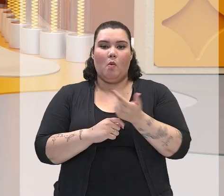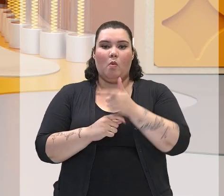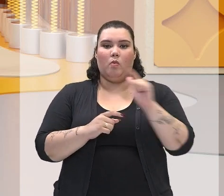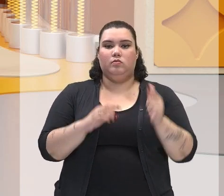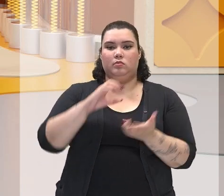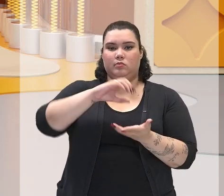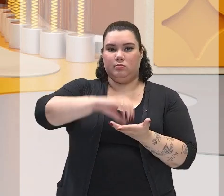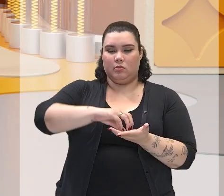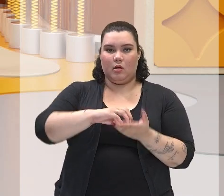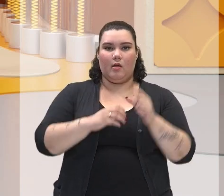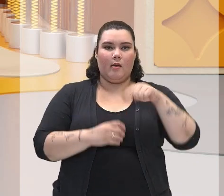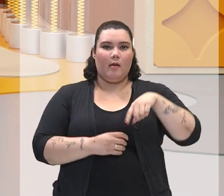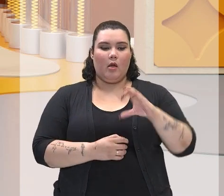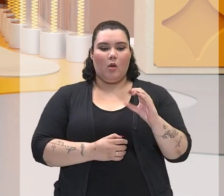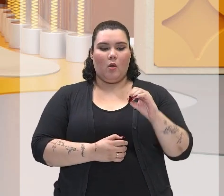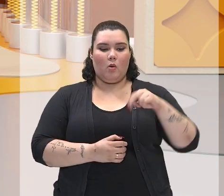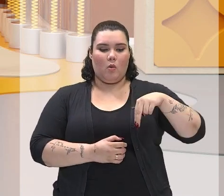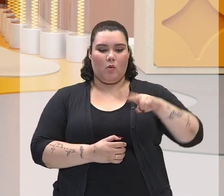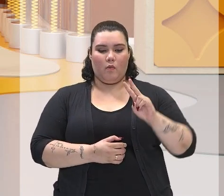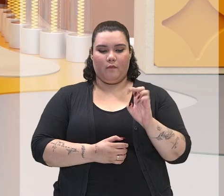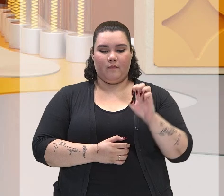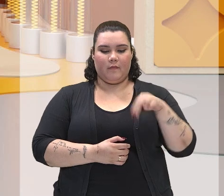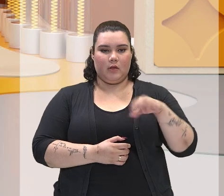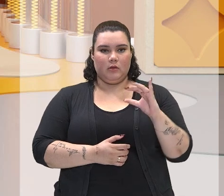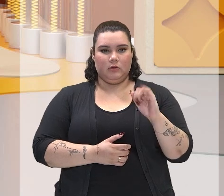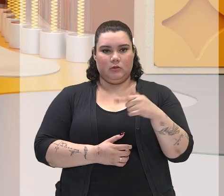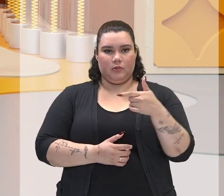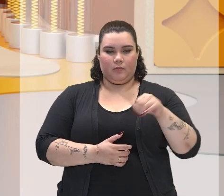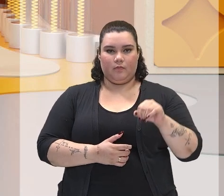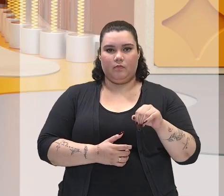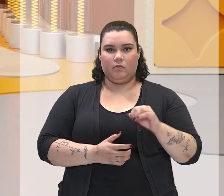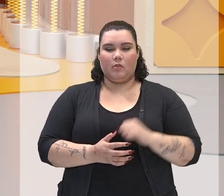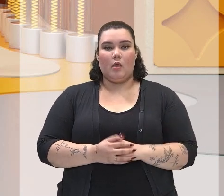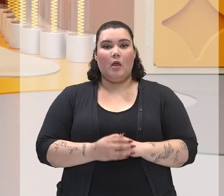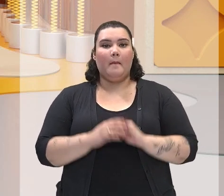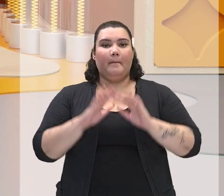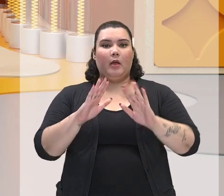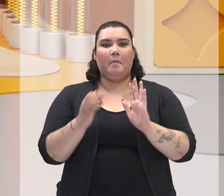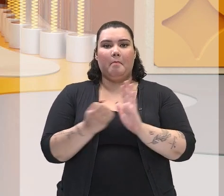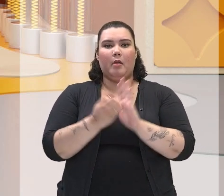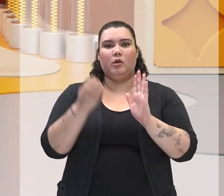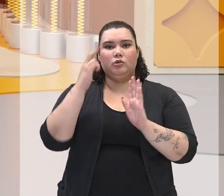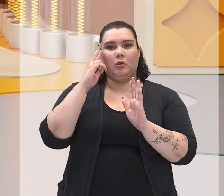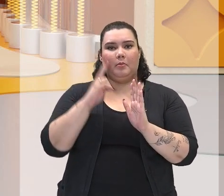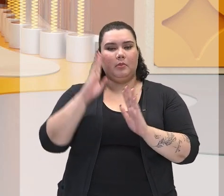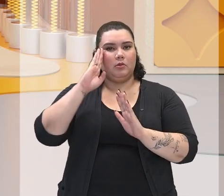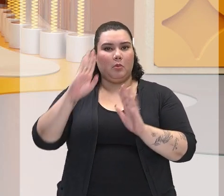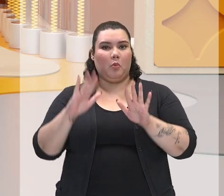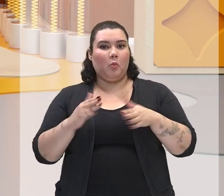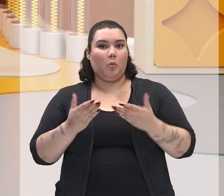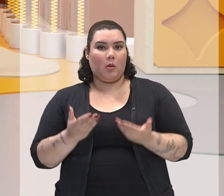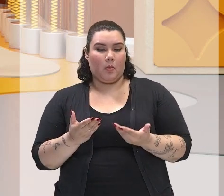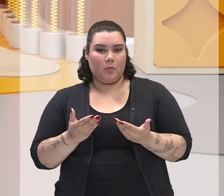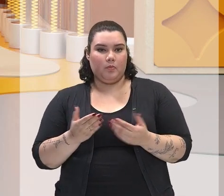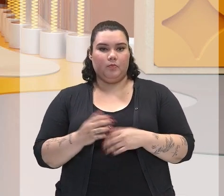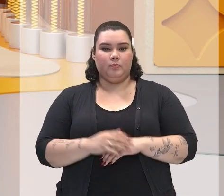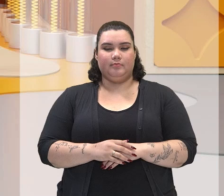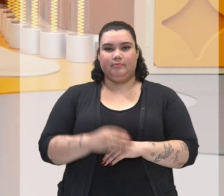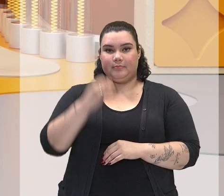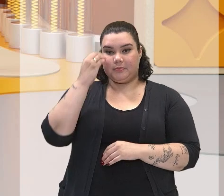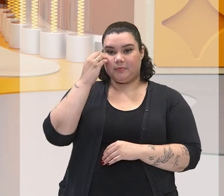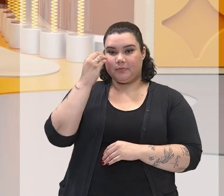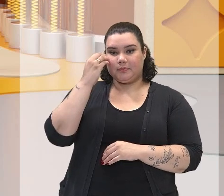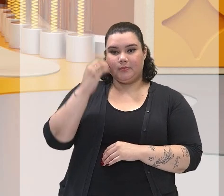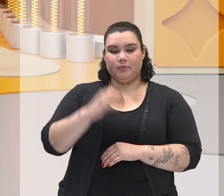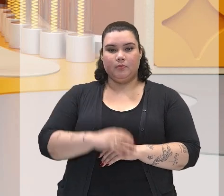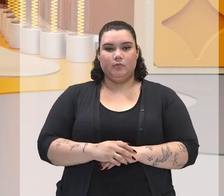de convenção. E quais são os marcos principais que aconteceram nesse momento da chamada convenção? Vamos verificar.